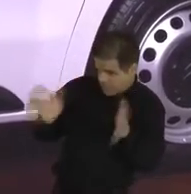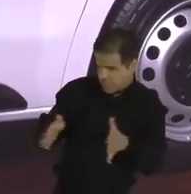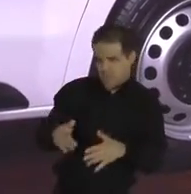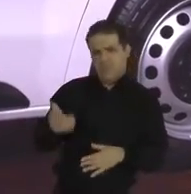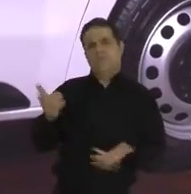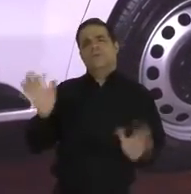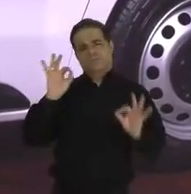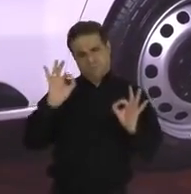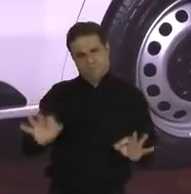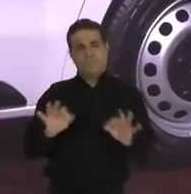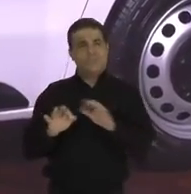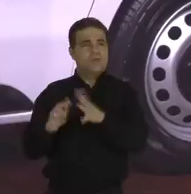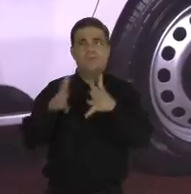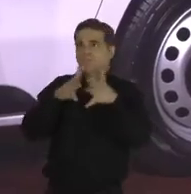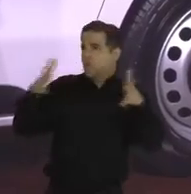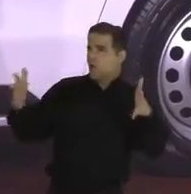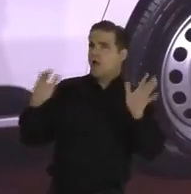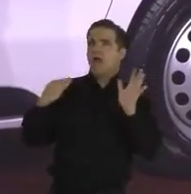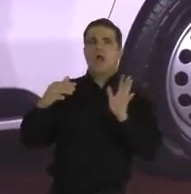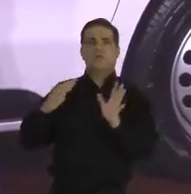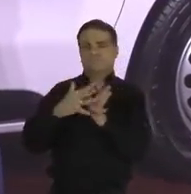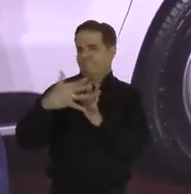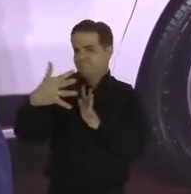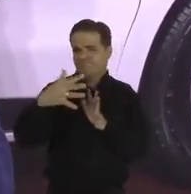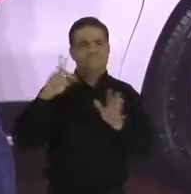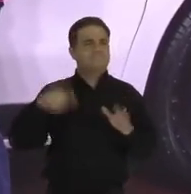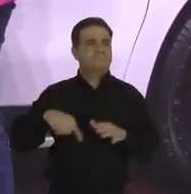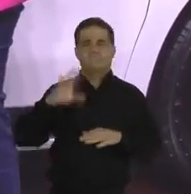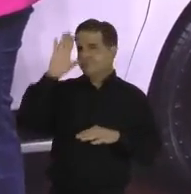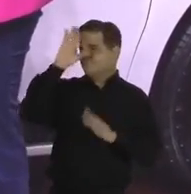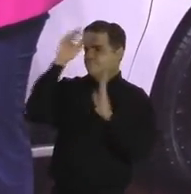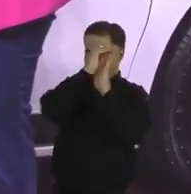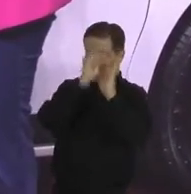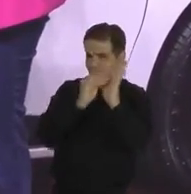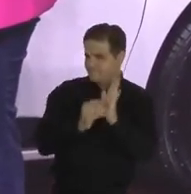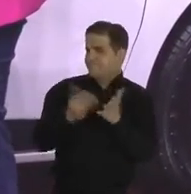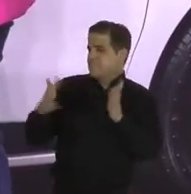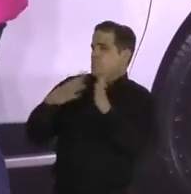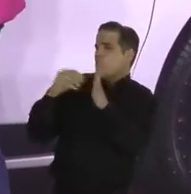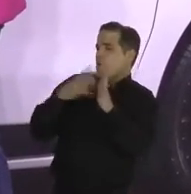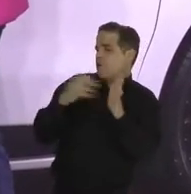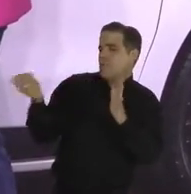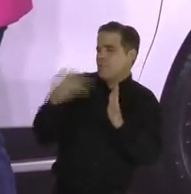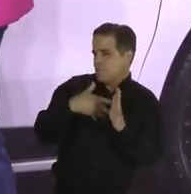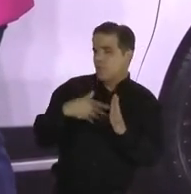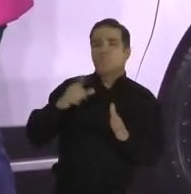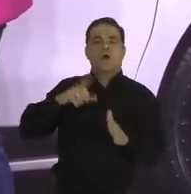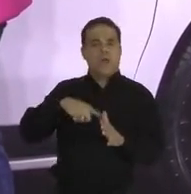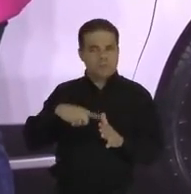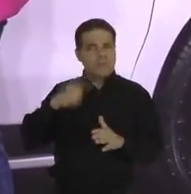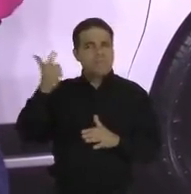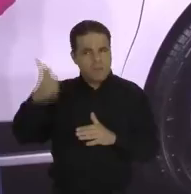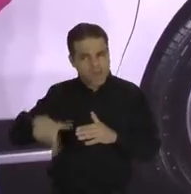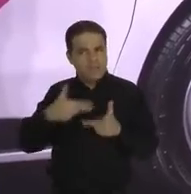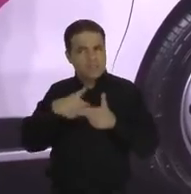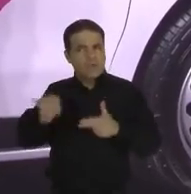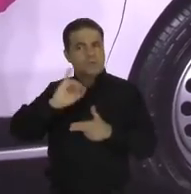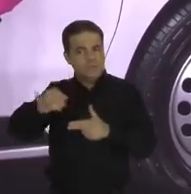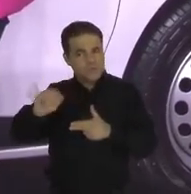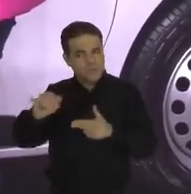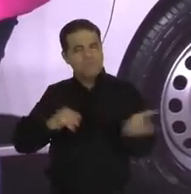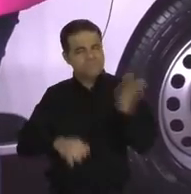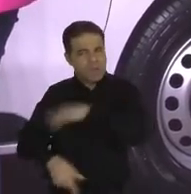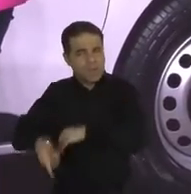Sem dúvida a robustez e versatilidade são os principais atributos desse modelo é que tem muito mais coisa para te contar